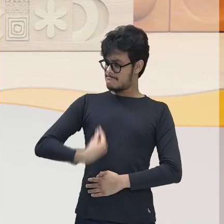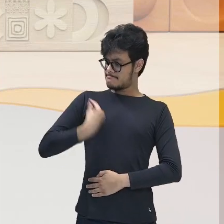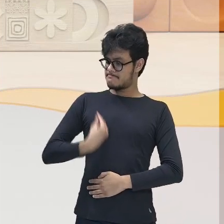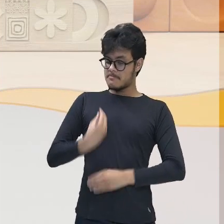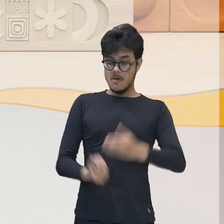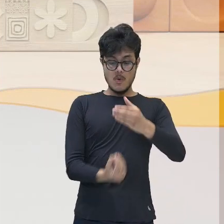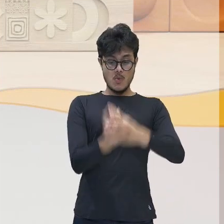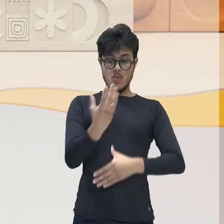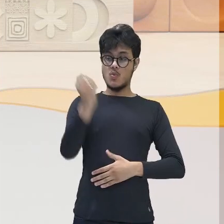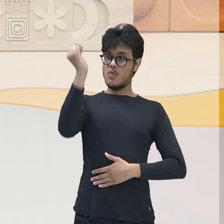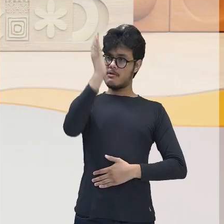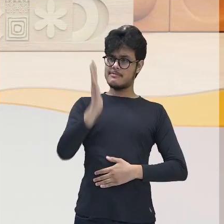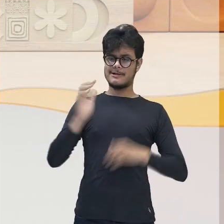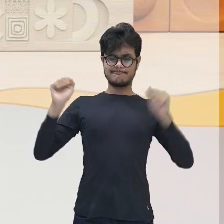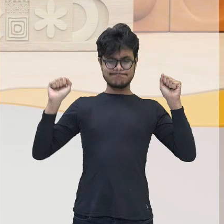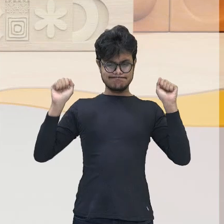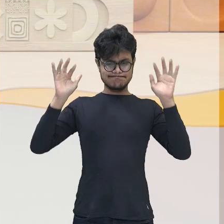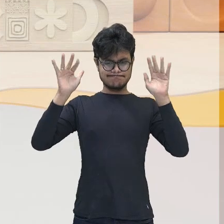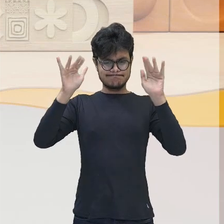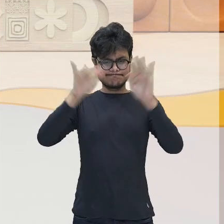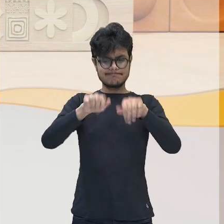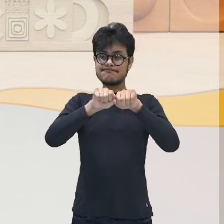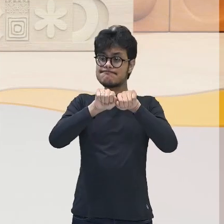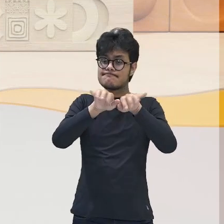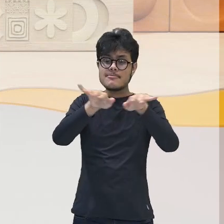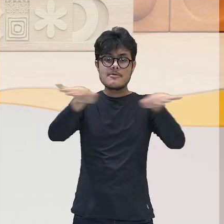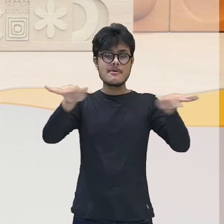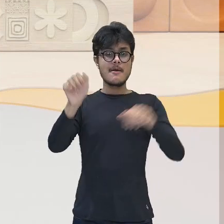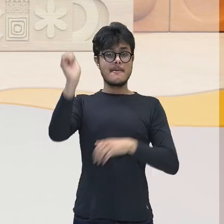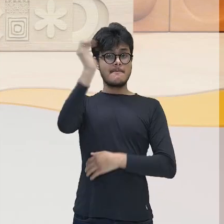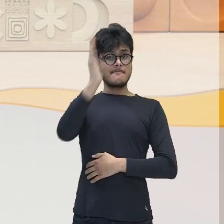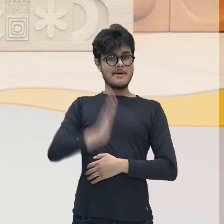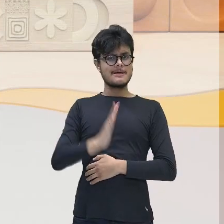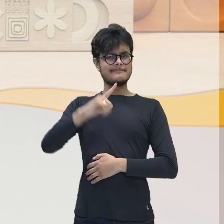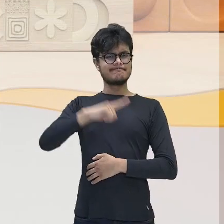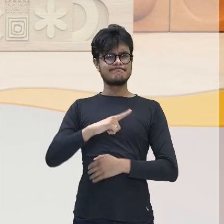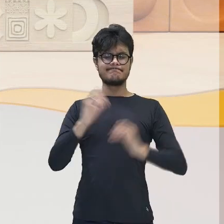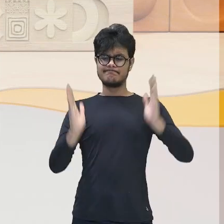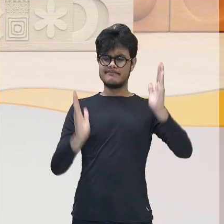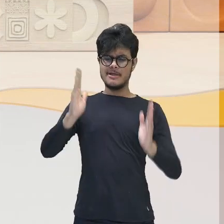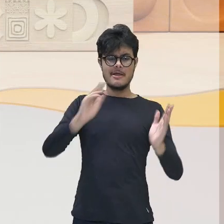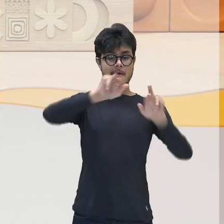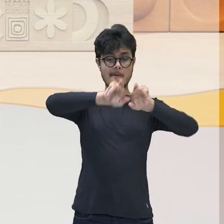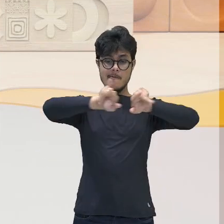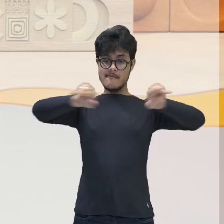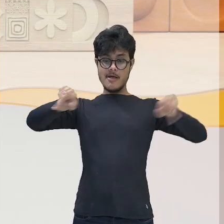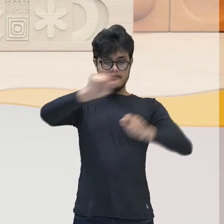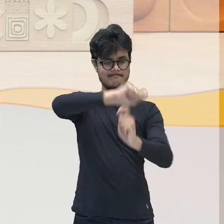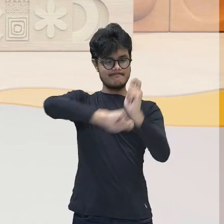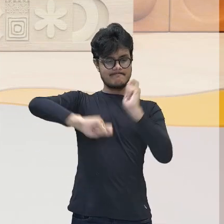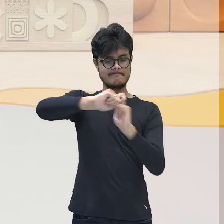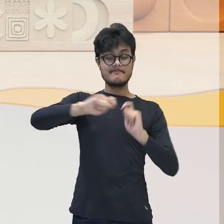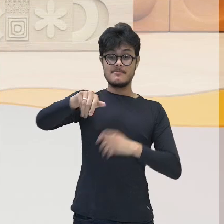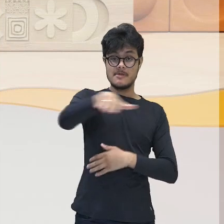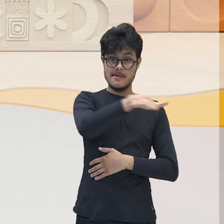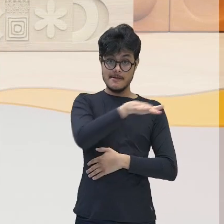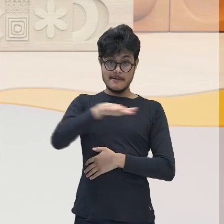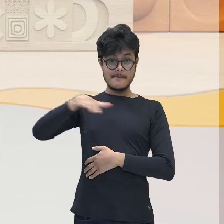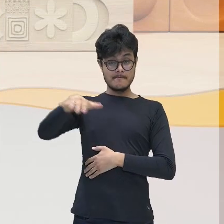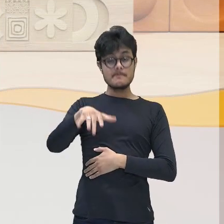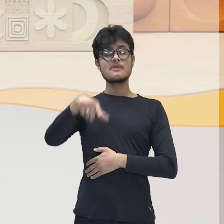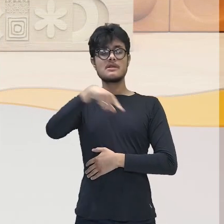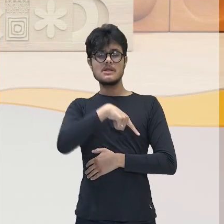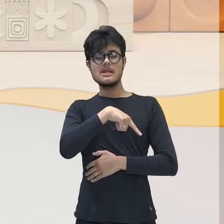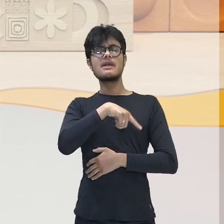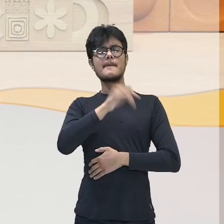sua ocupação, a sua expansão, o Brasil ele passou por diversas atividades econômicas que foram moldando